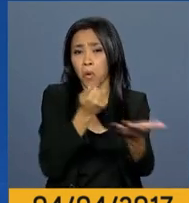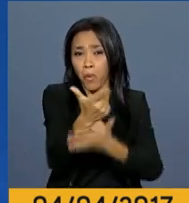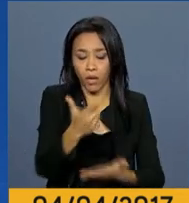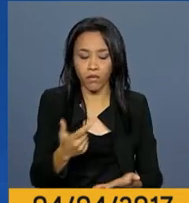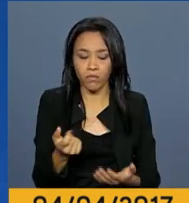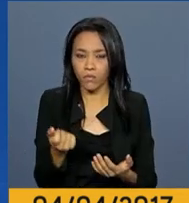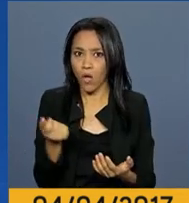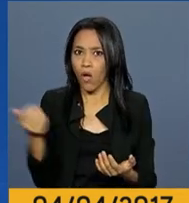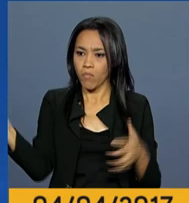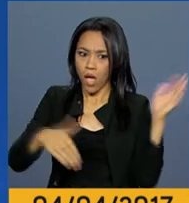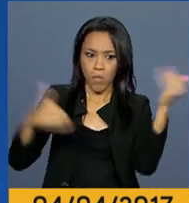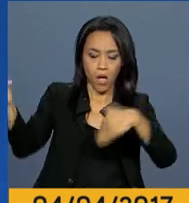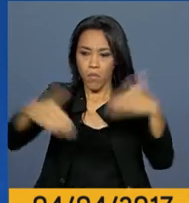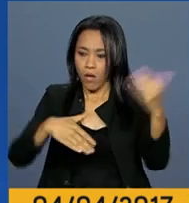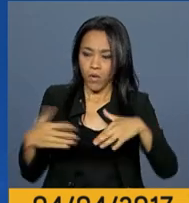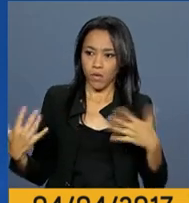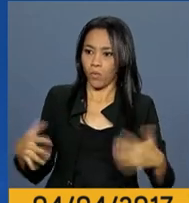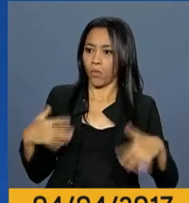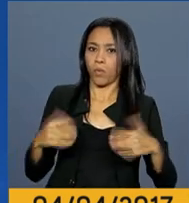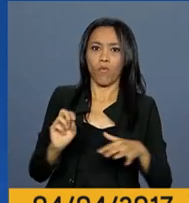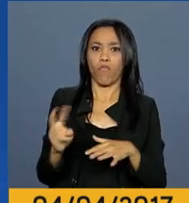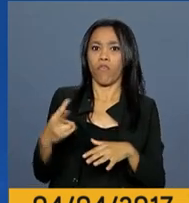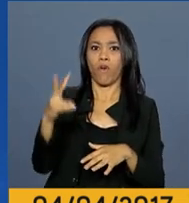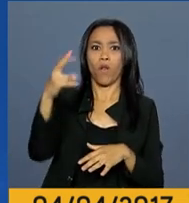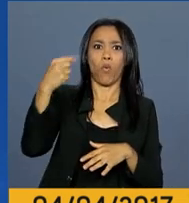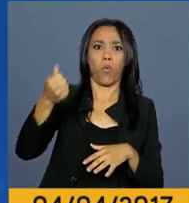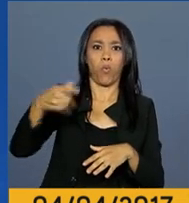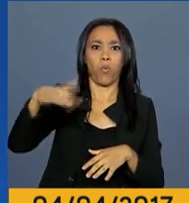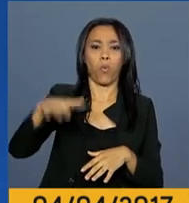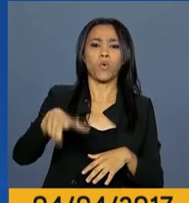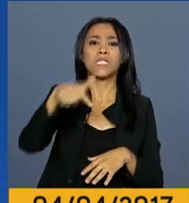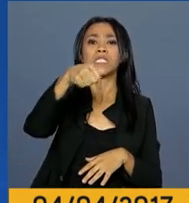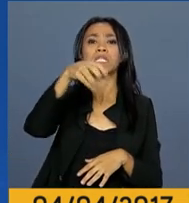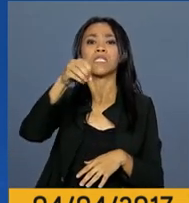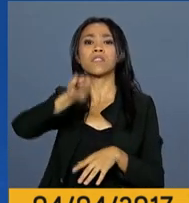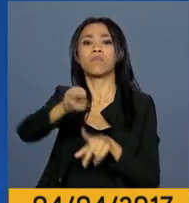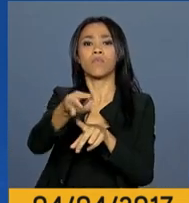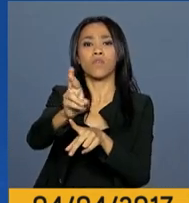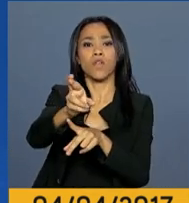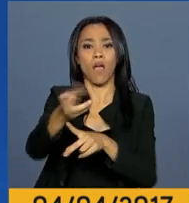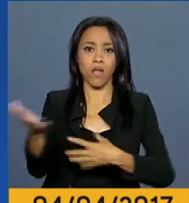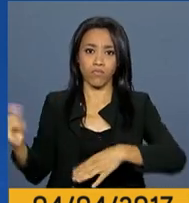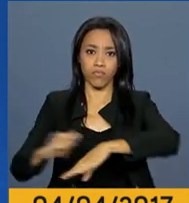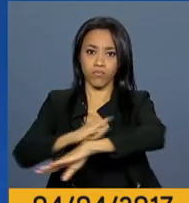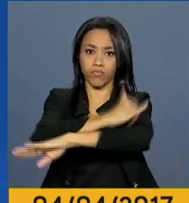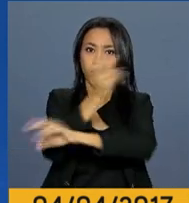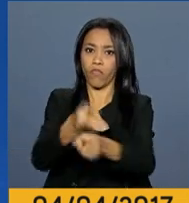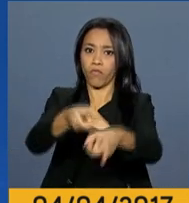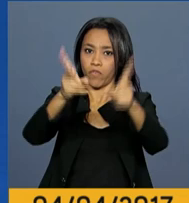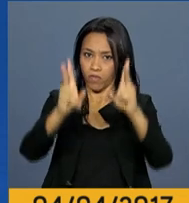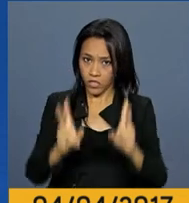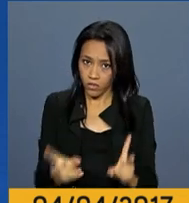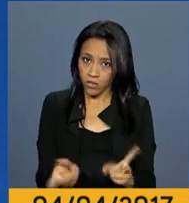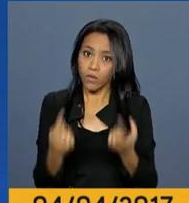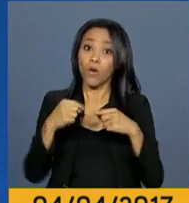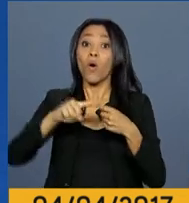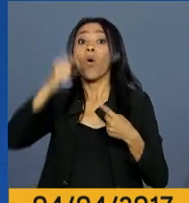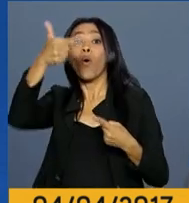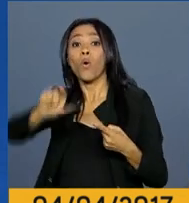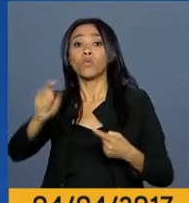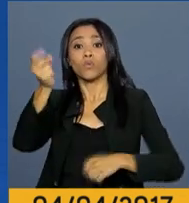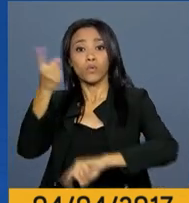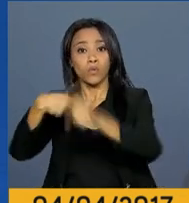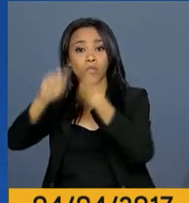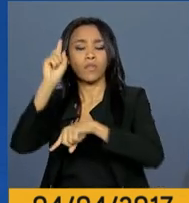Apareceram licitantes e houve uma valorização, um ágio de 700 milhões de reais. Tivemos também sucesso no caso da